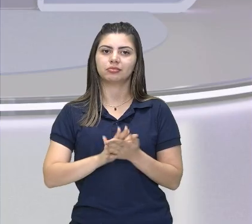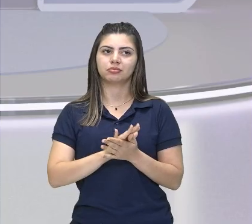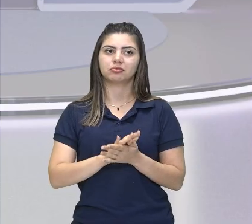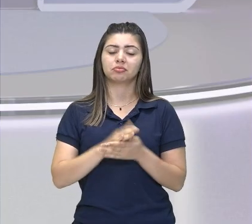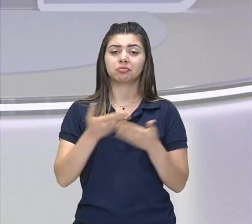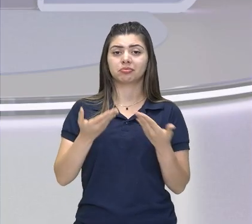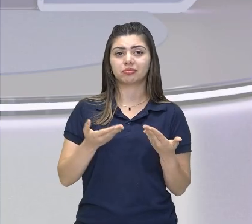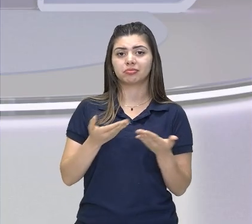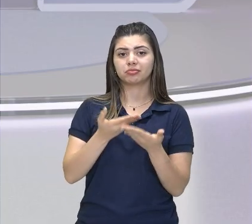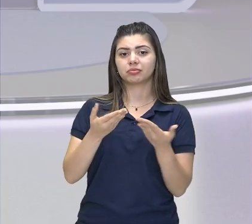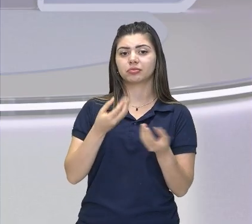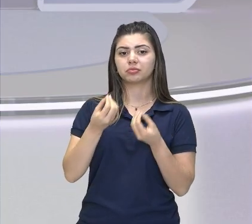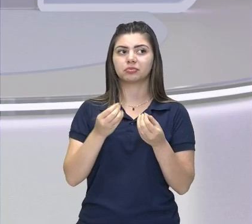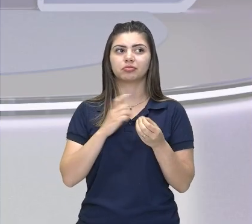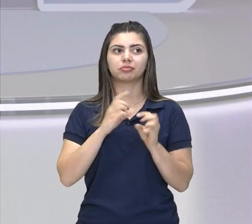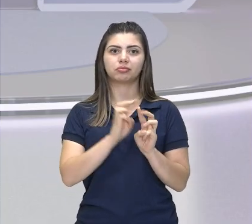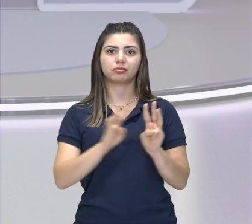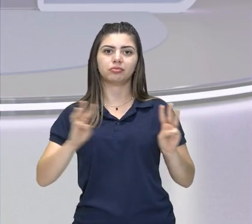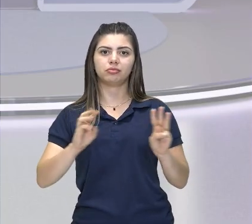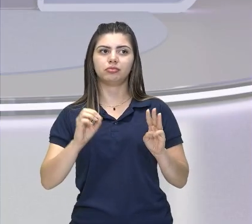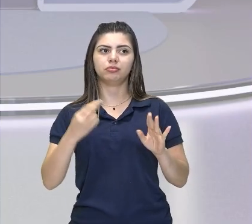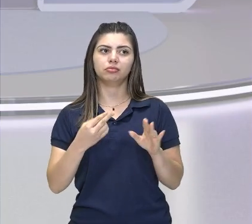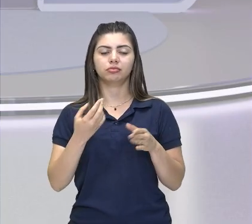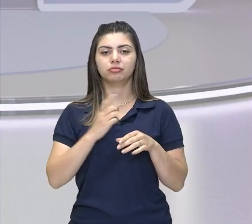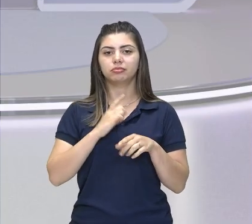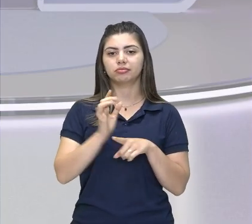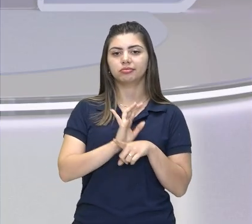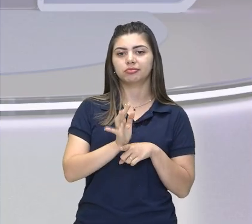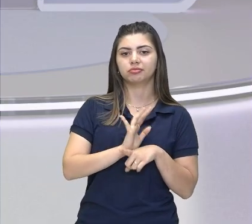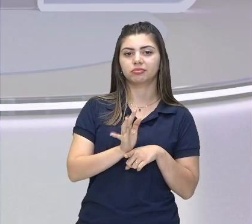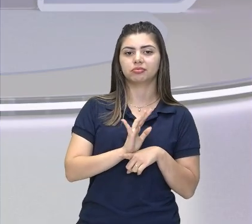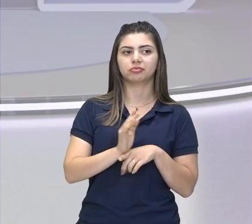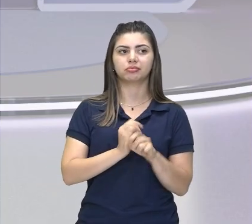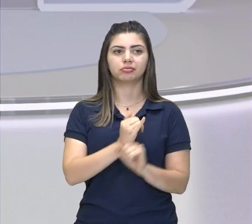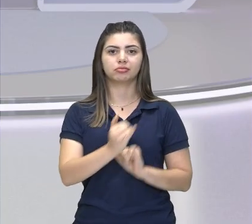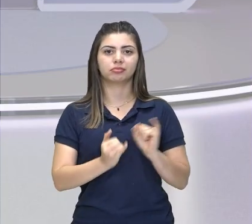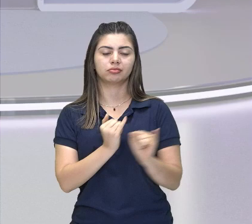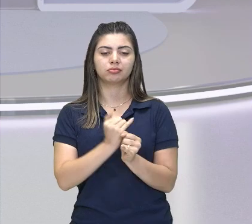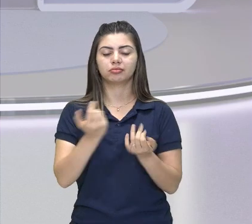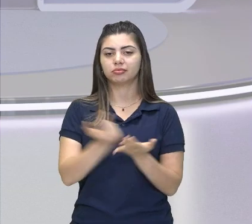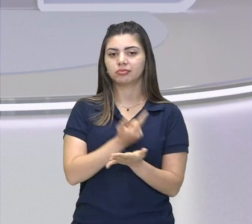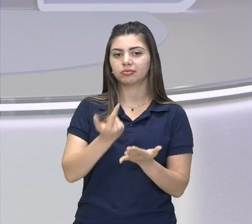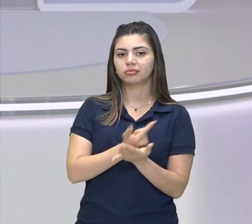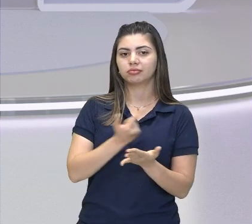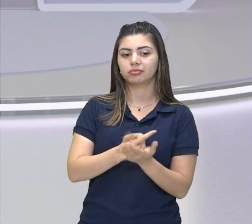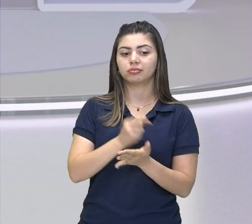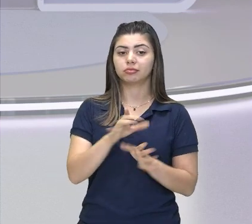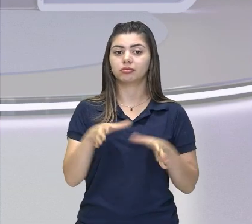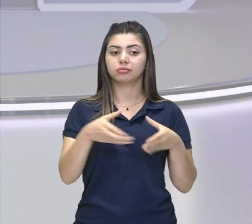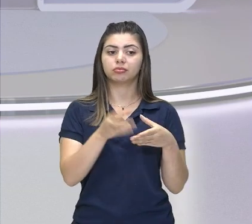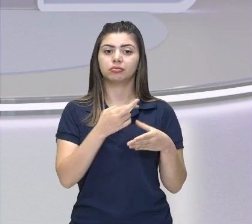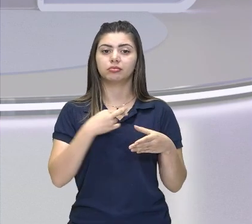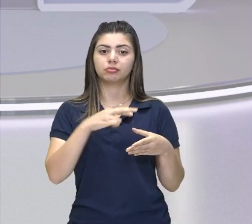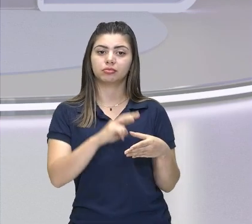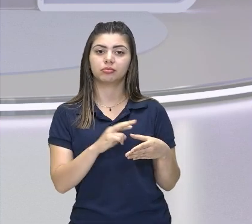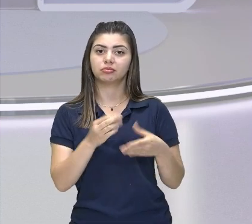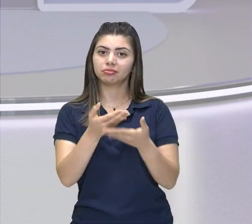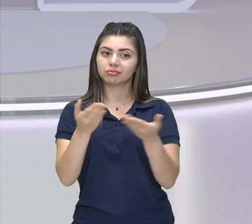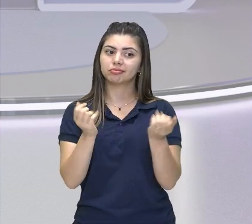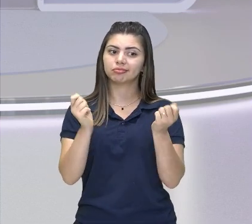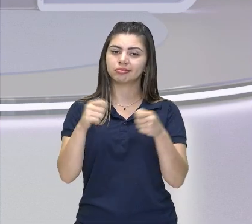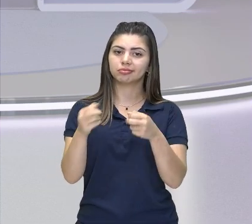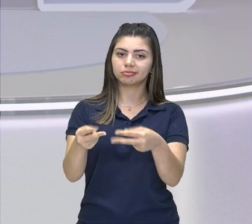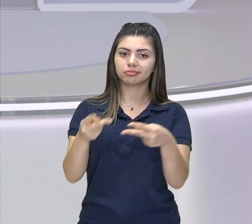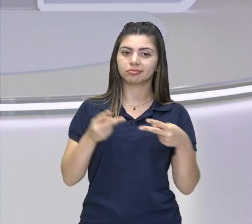num vídeo, na internet, num livro, né, aquele grupo religioso, olha, venha visitar nossa religião,